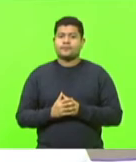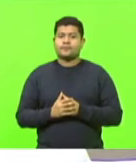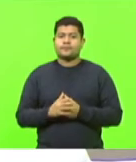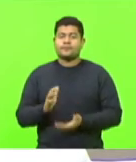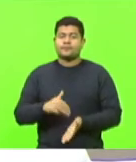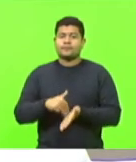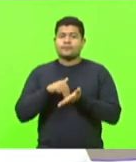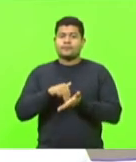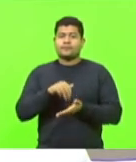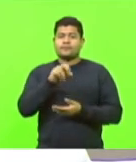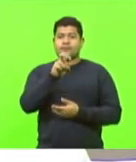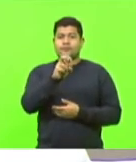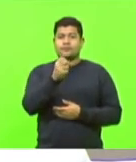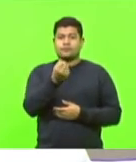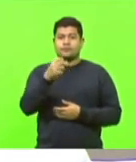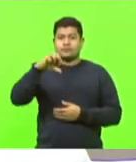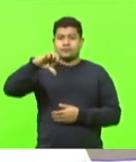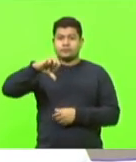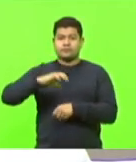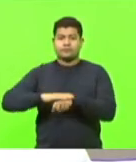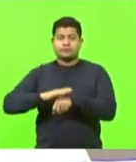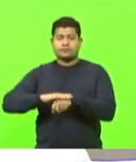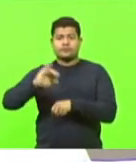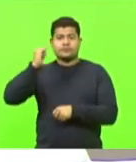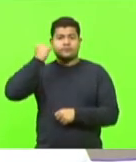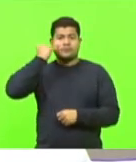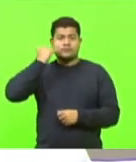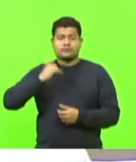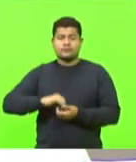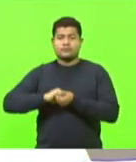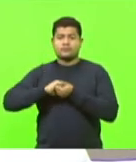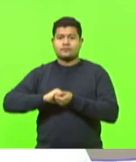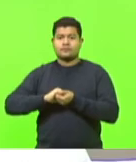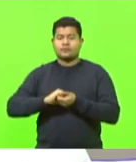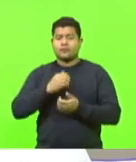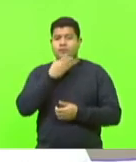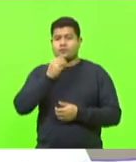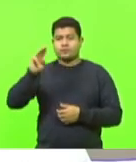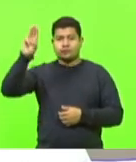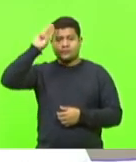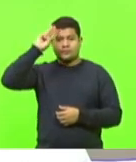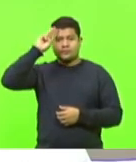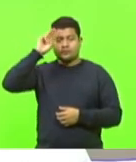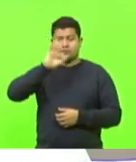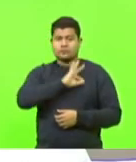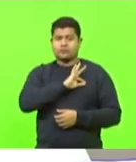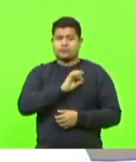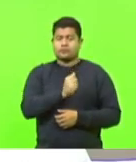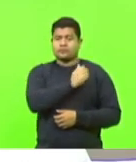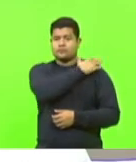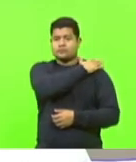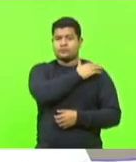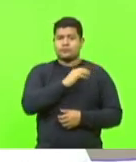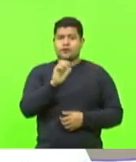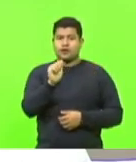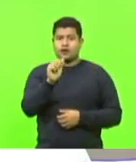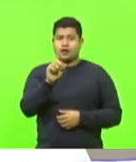Moção número 589, deputado Gessé Lopes, cumprimentando o soldado da Polícia Militar, Adson,